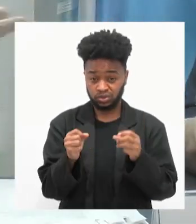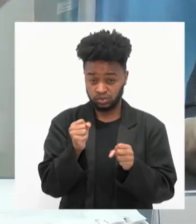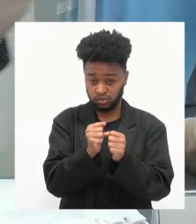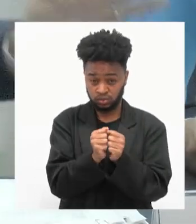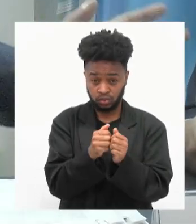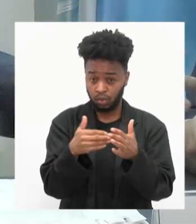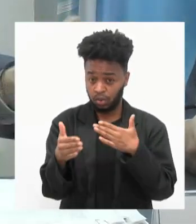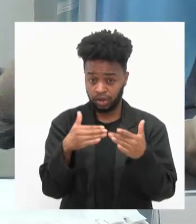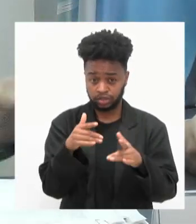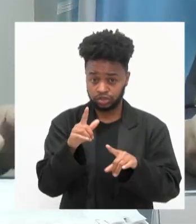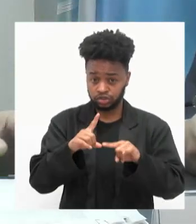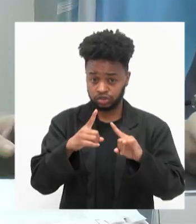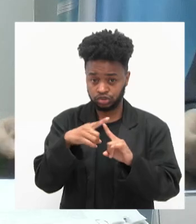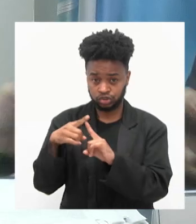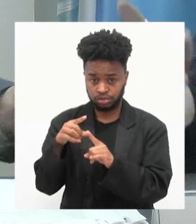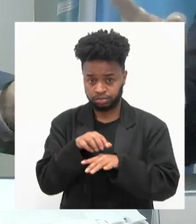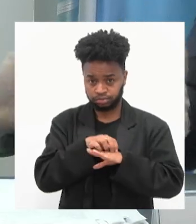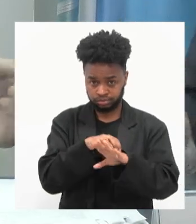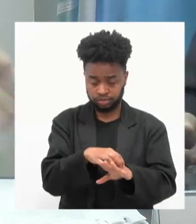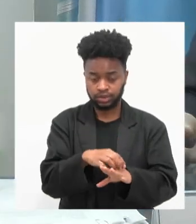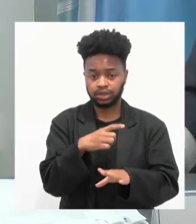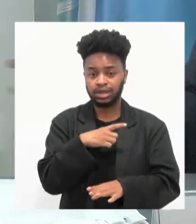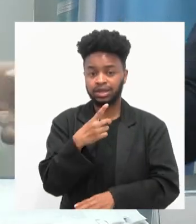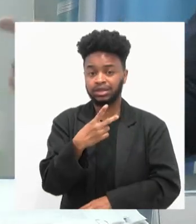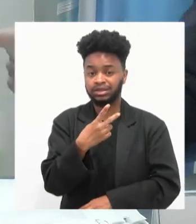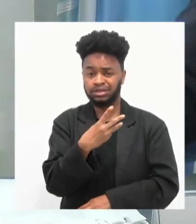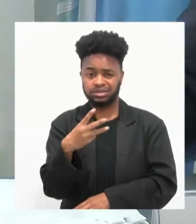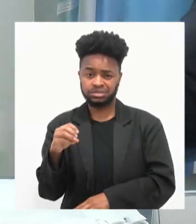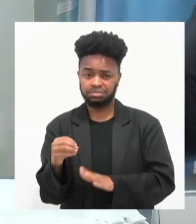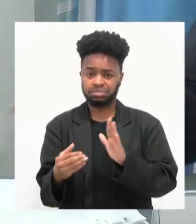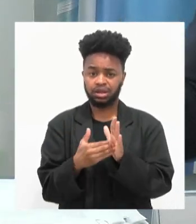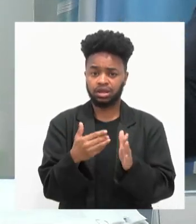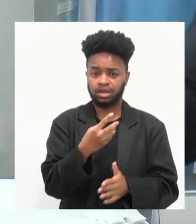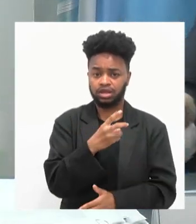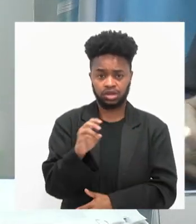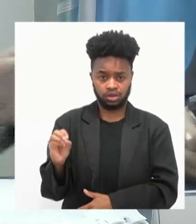tudo, era entre 300 e 500. Quando começou a operação...